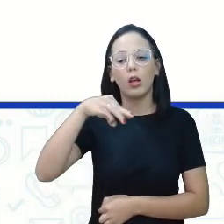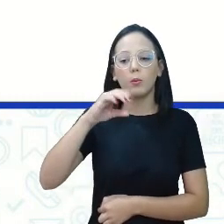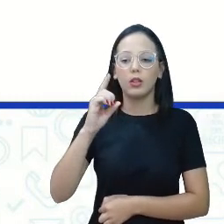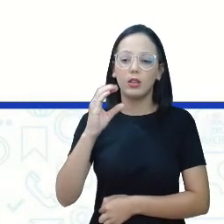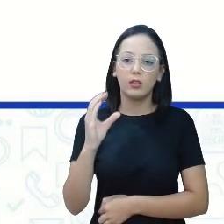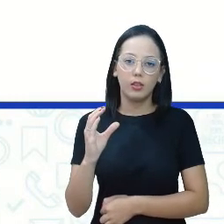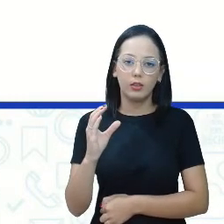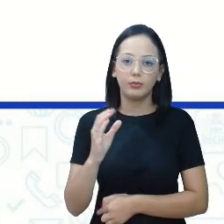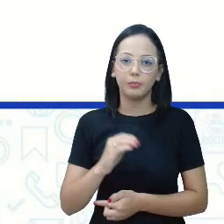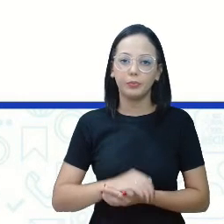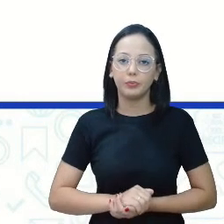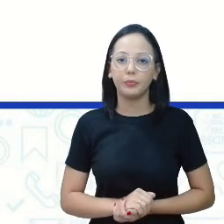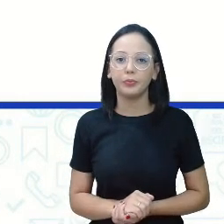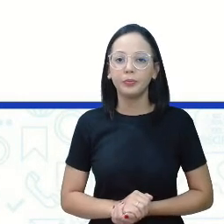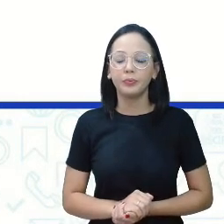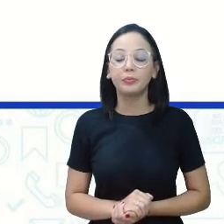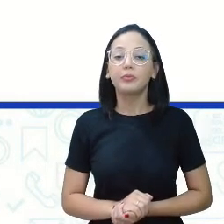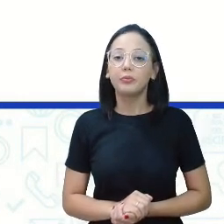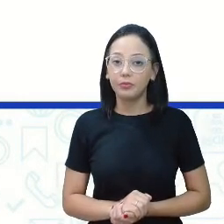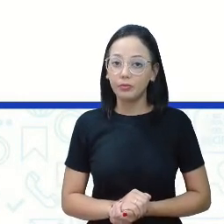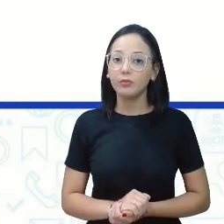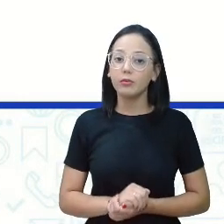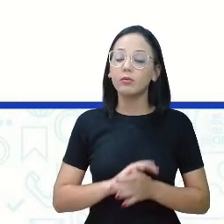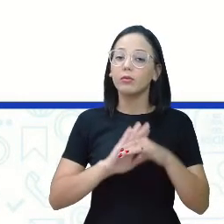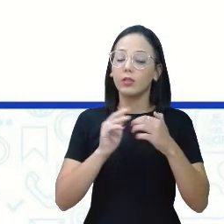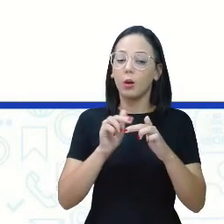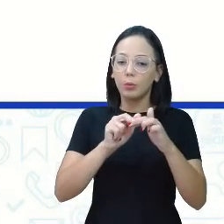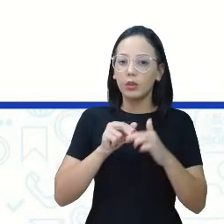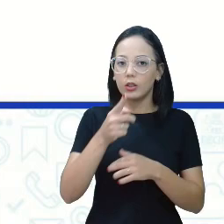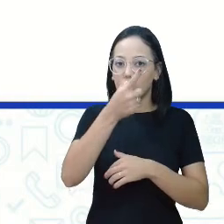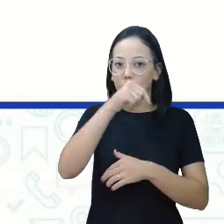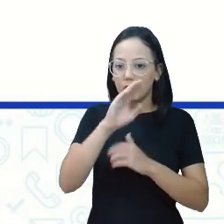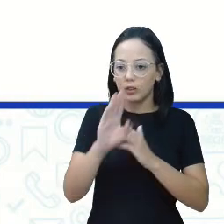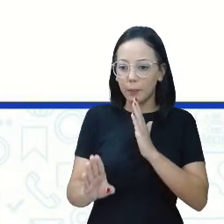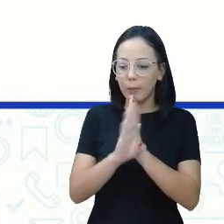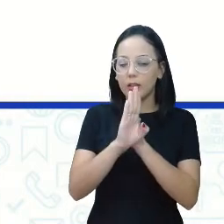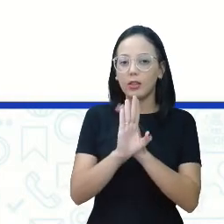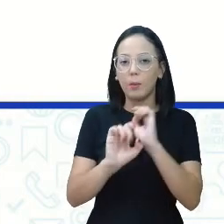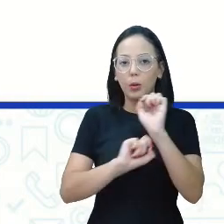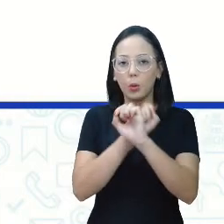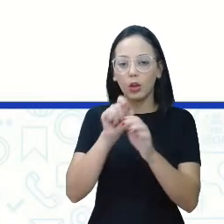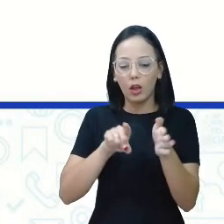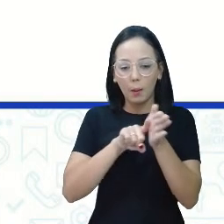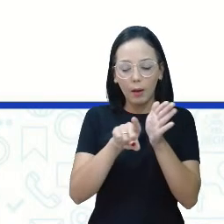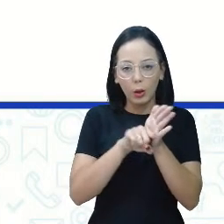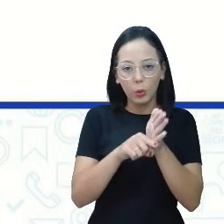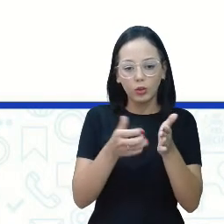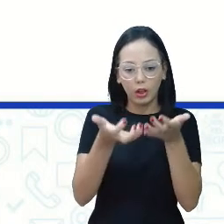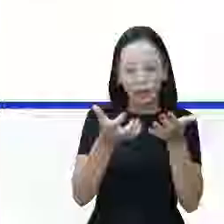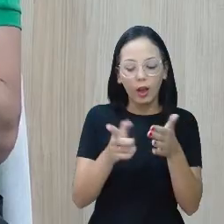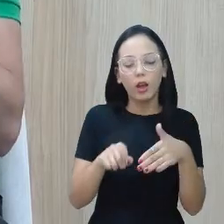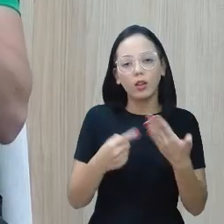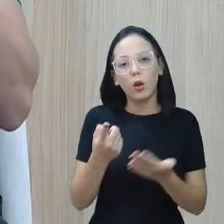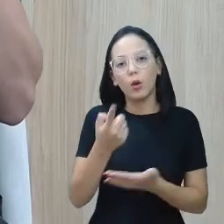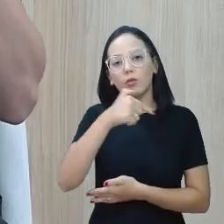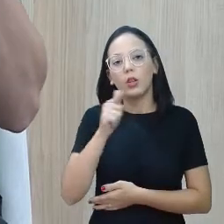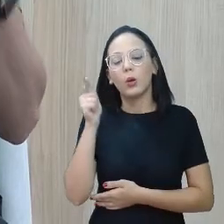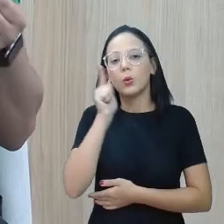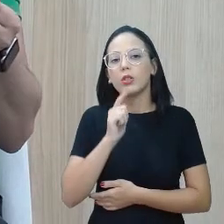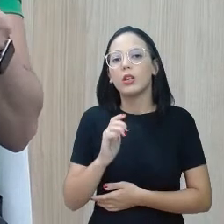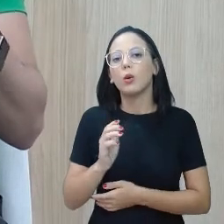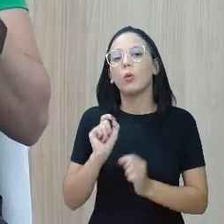ser pelo MDC, tá bom? Então, quando você identifica o que a questão quer, você consegue resolver de forma